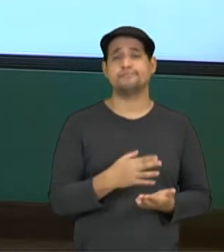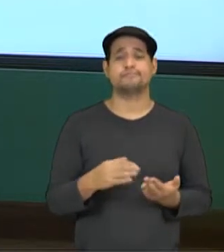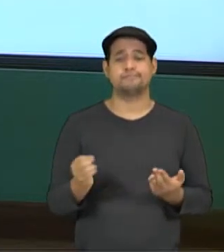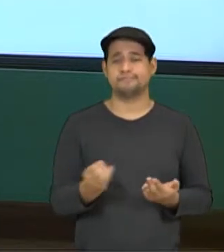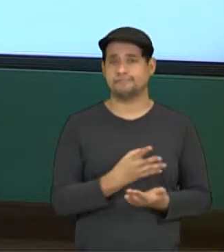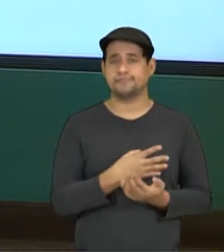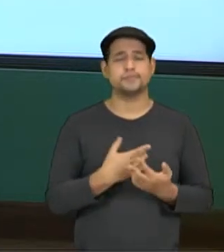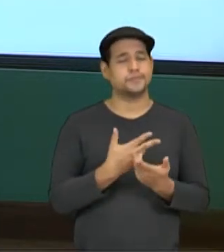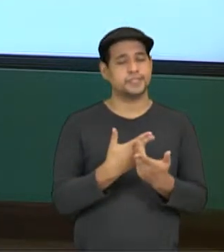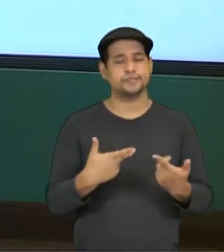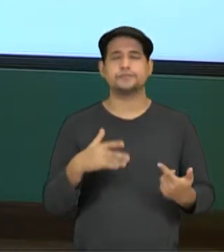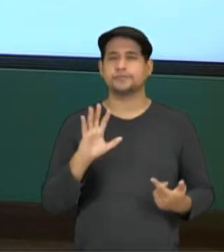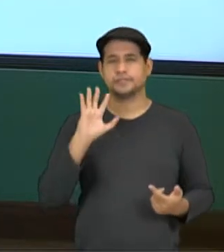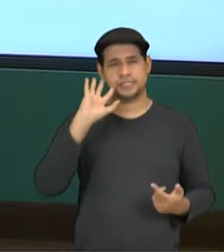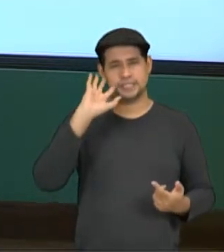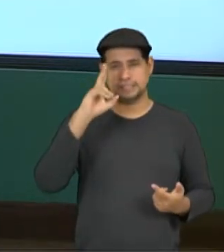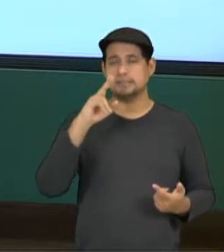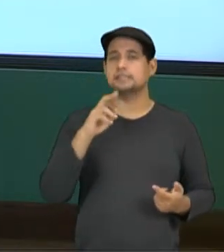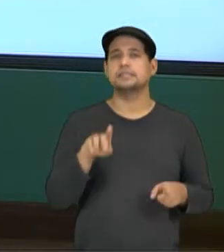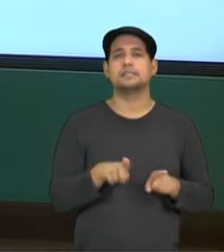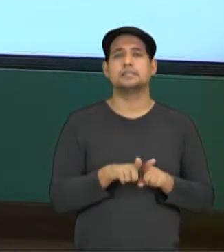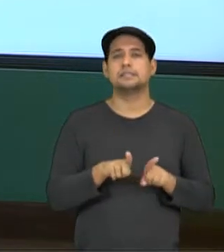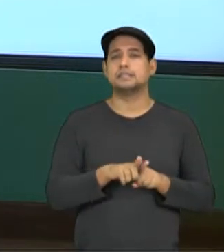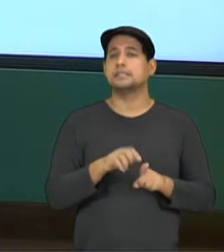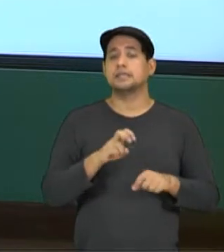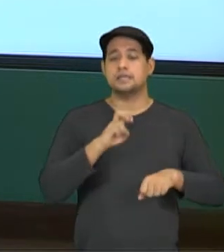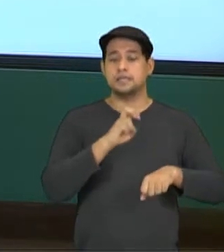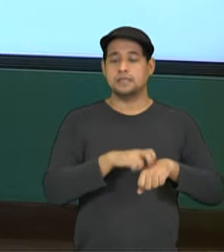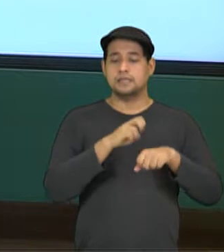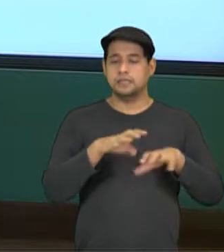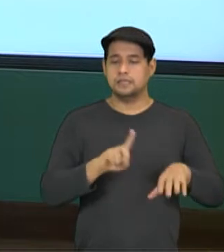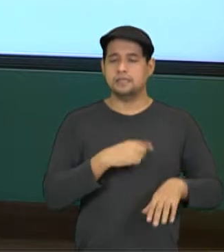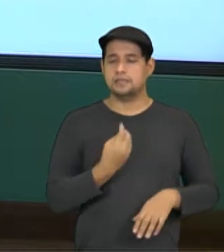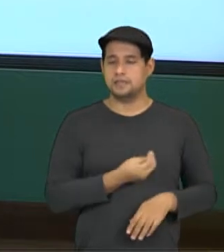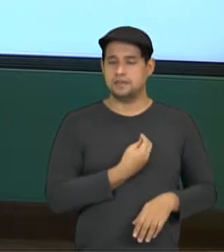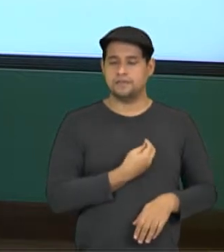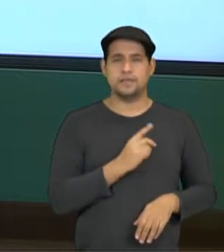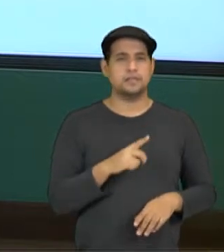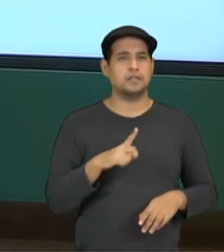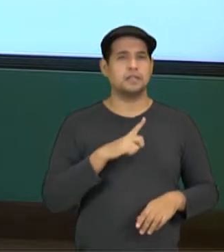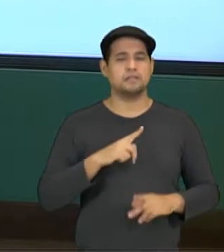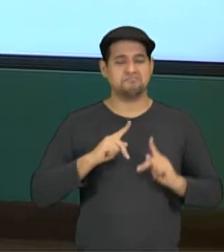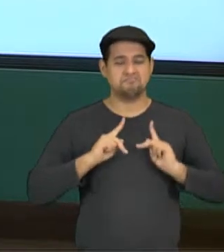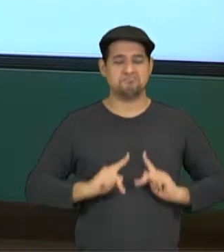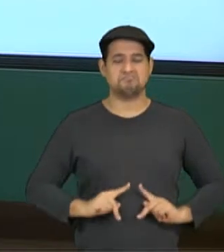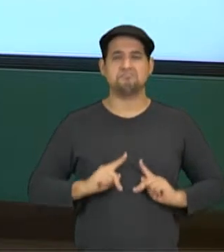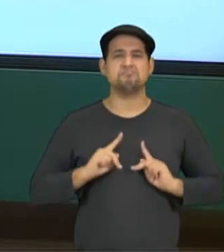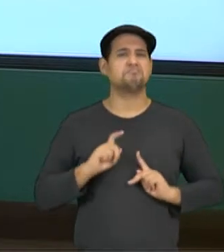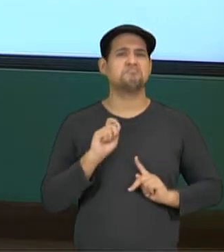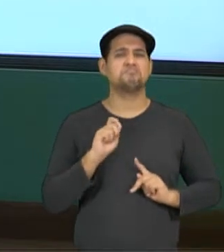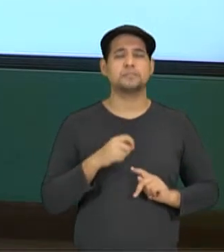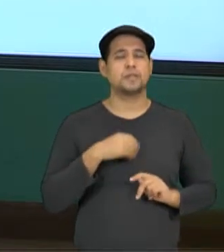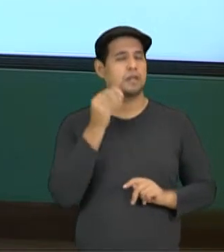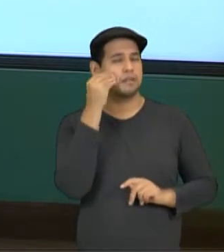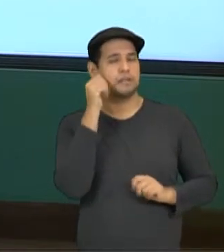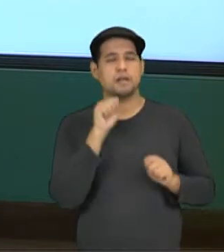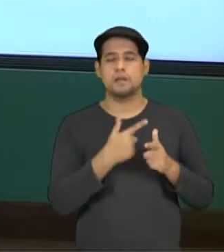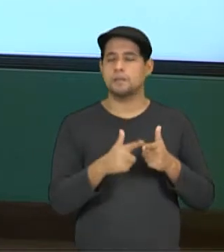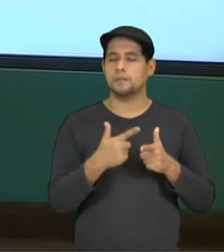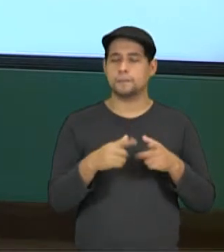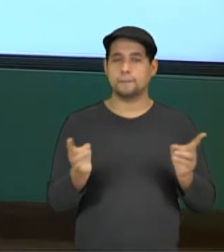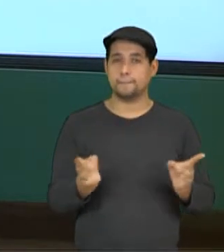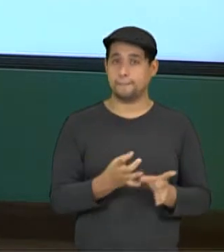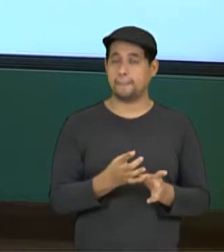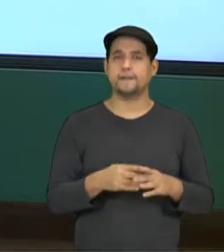às circunstâncias que a pandemia impôs à nossa vida, e nós estamos tendo uma postura resiliente para resolver esse problema,